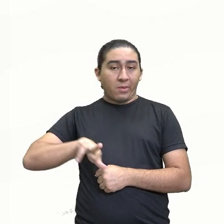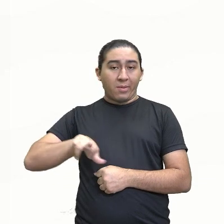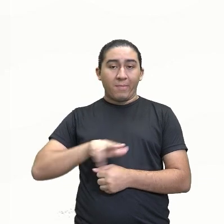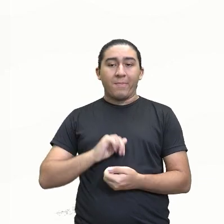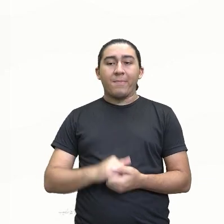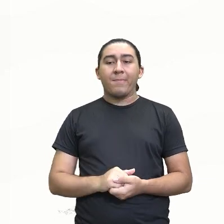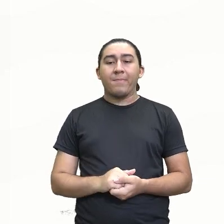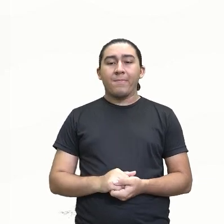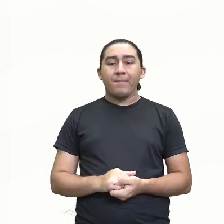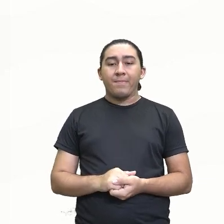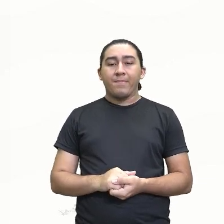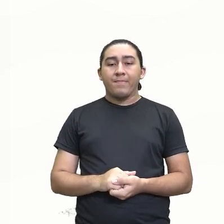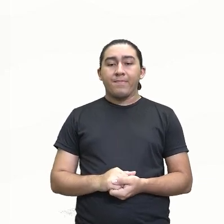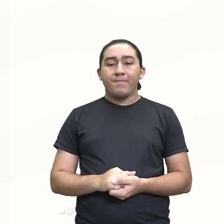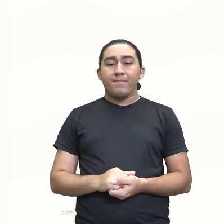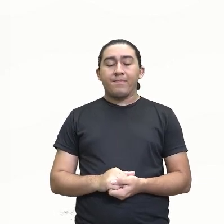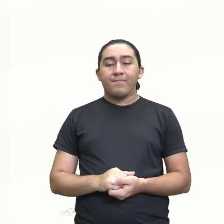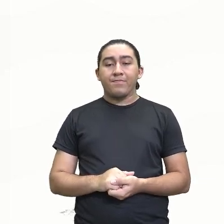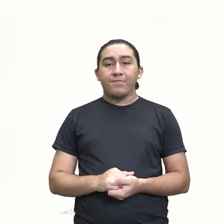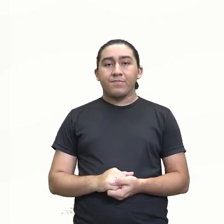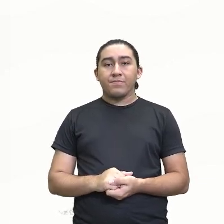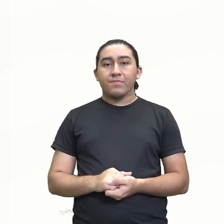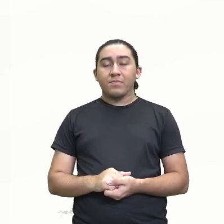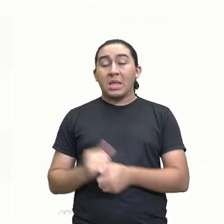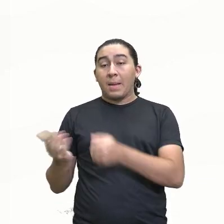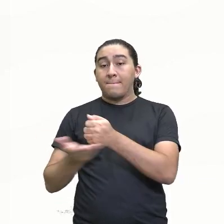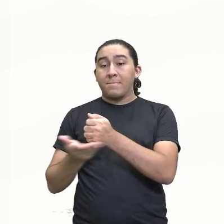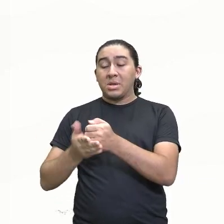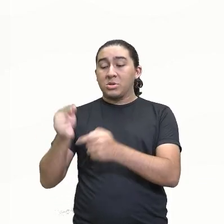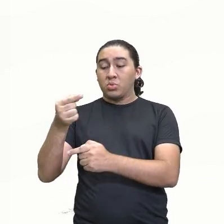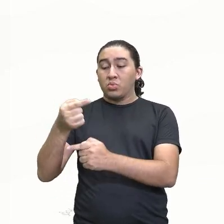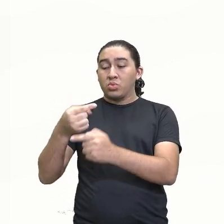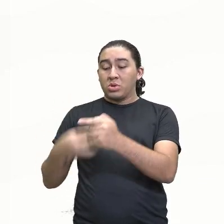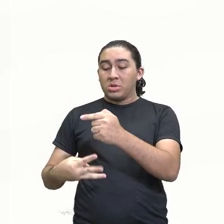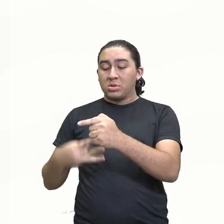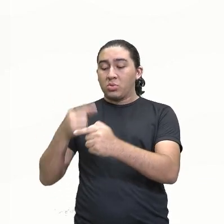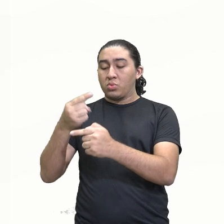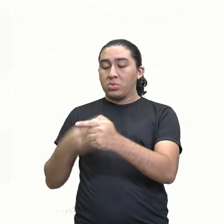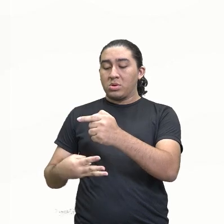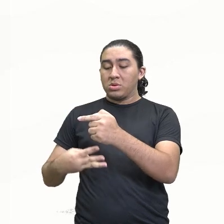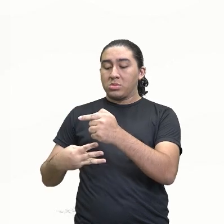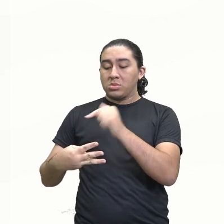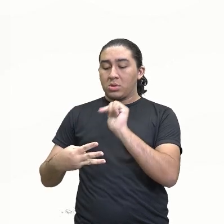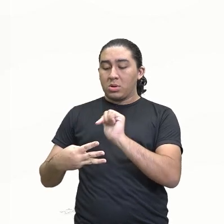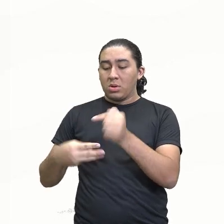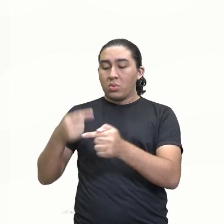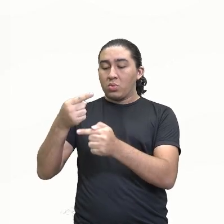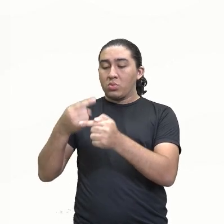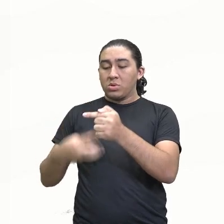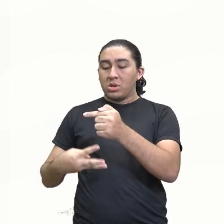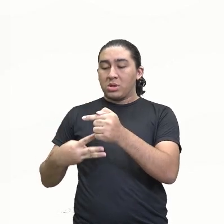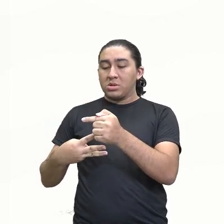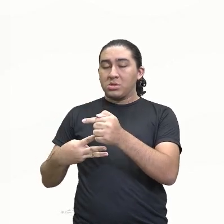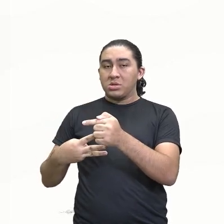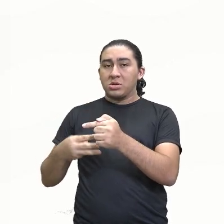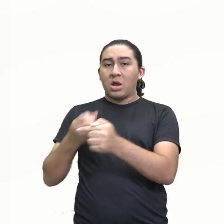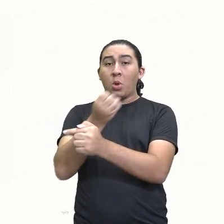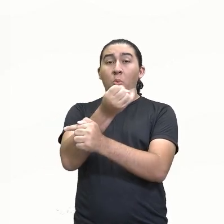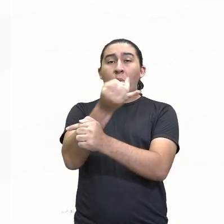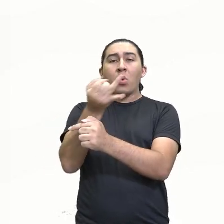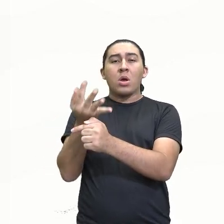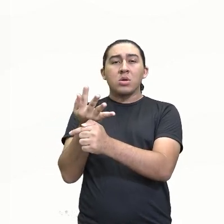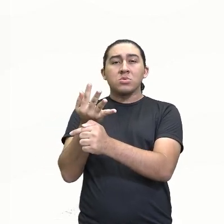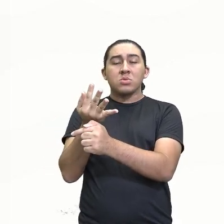Ou seja, a base é 1/3, certo? Então, 1/3 elevado a quanto vai ser